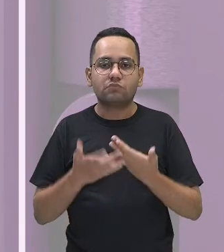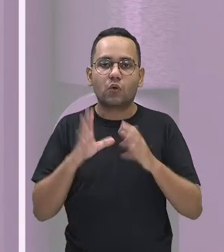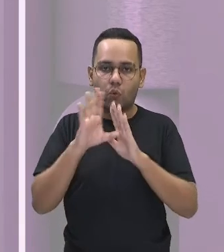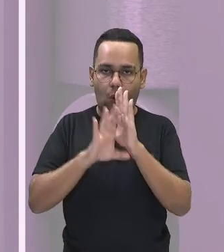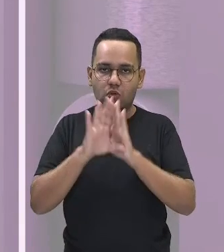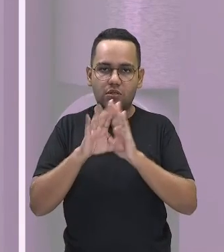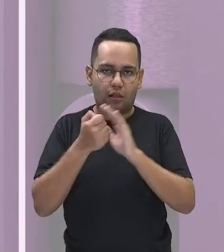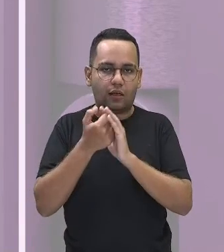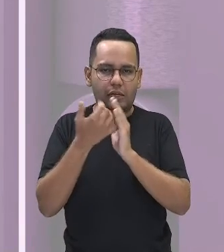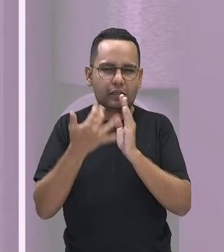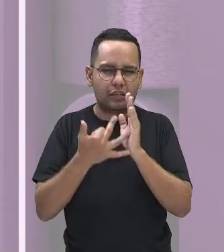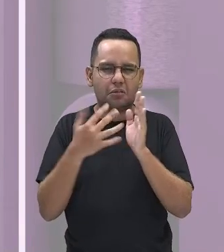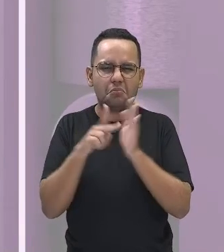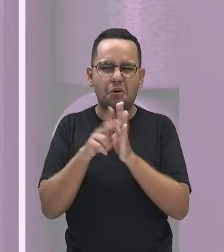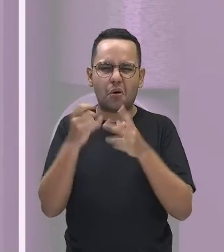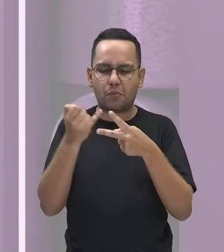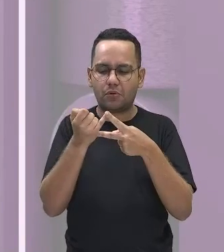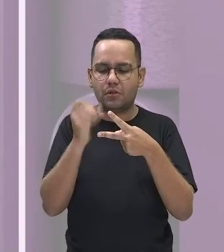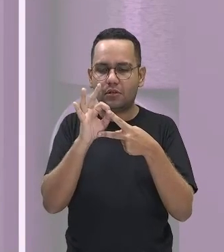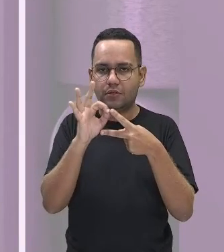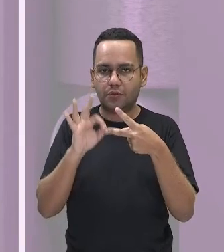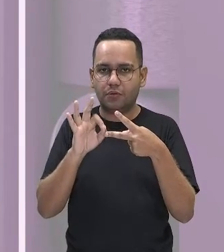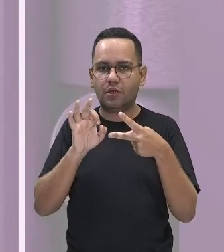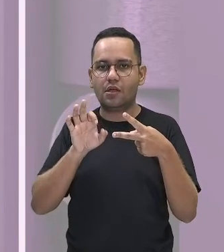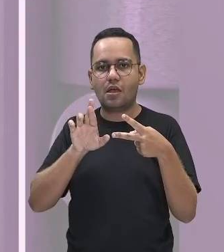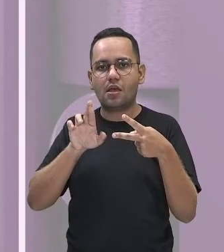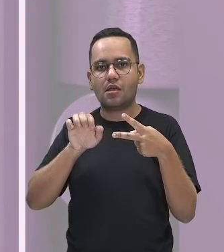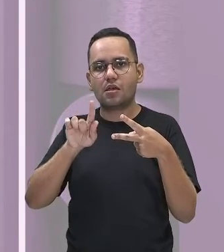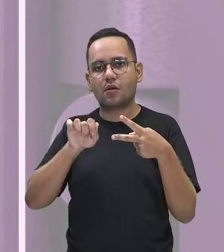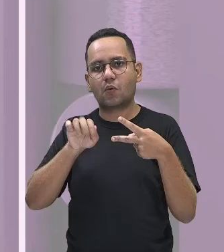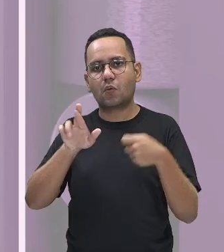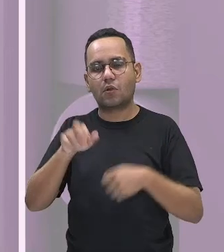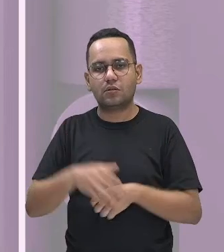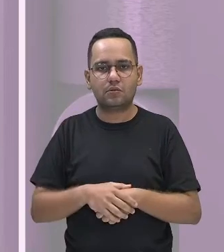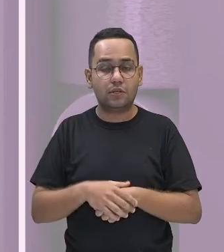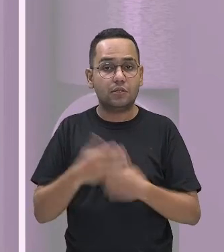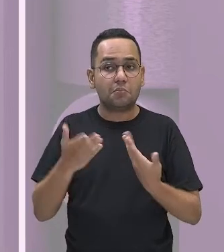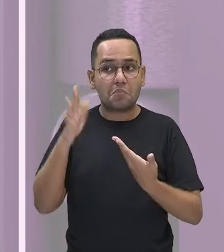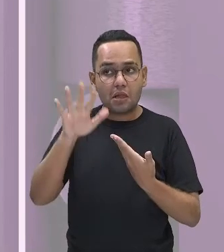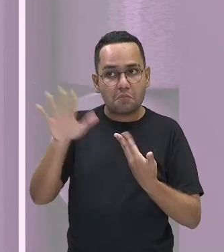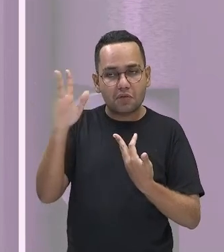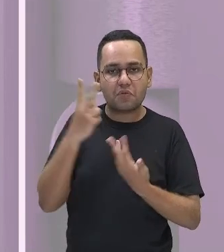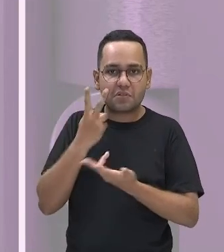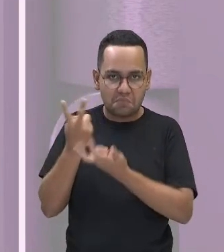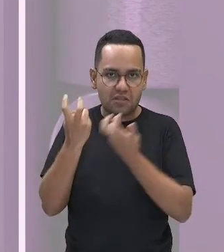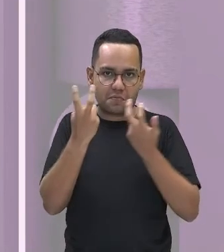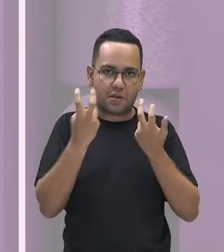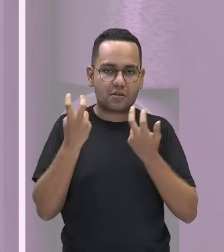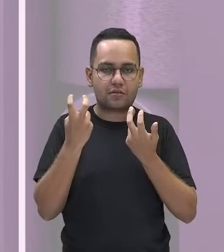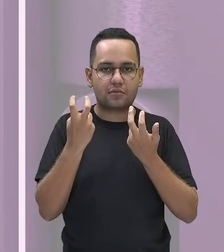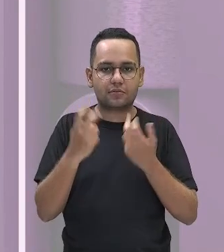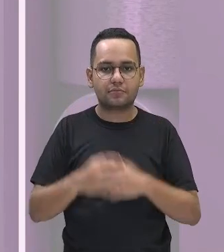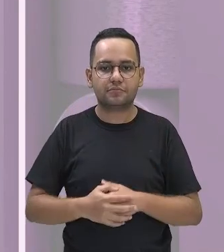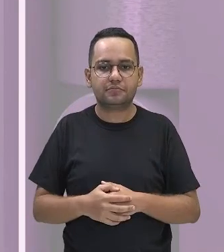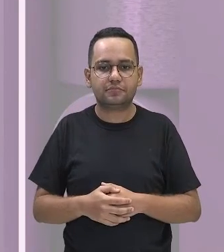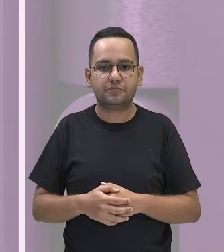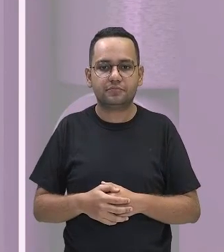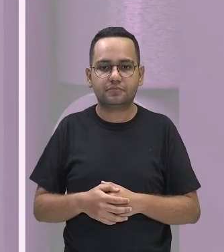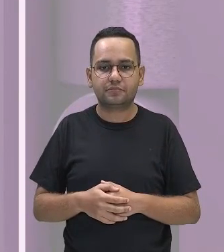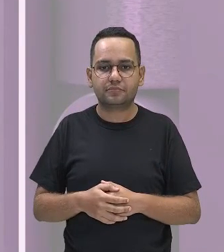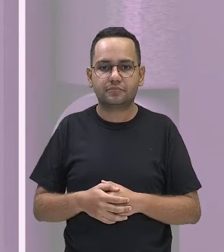regular. Nós vamos mostrar na figura para vocês, para que vocês possam aí perceber de onde vem, então, essa expressão,